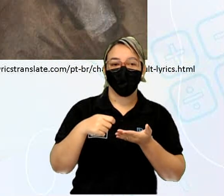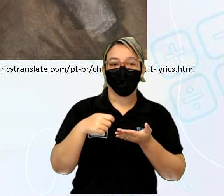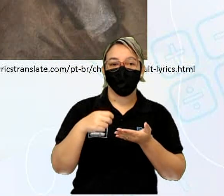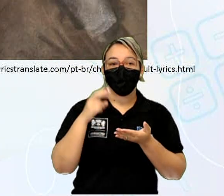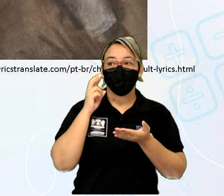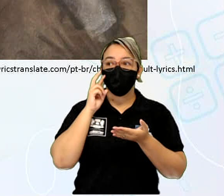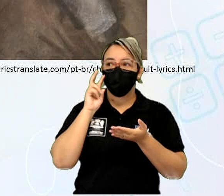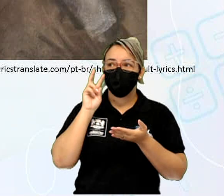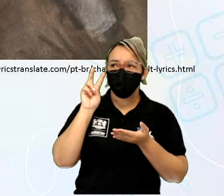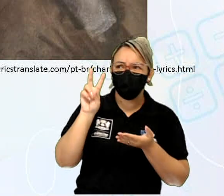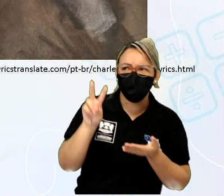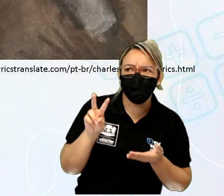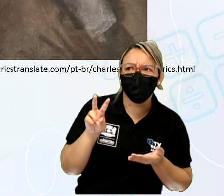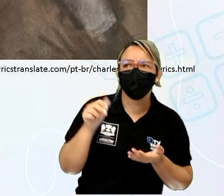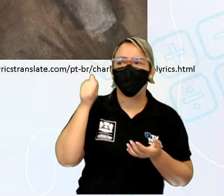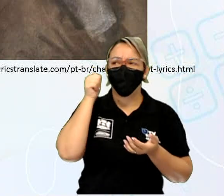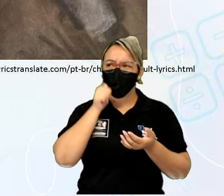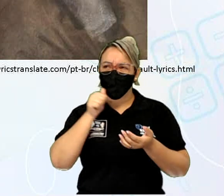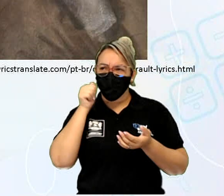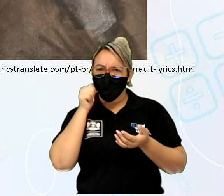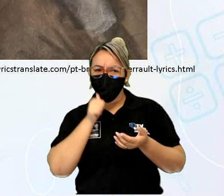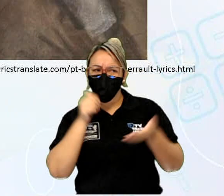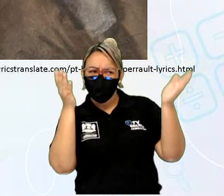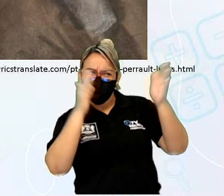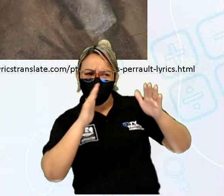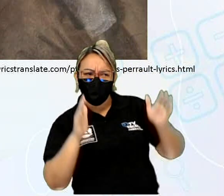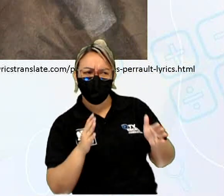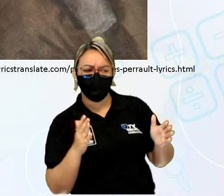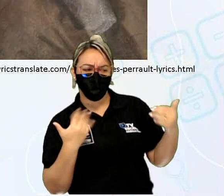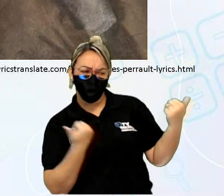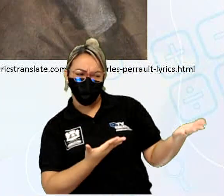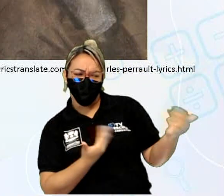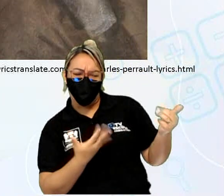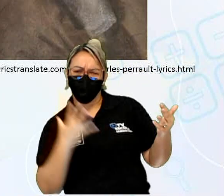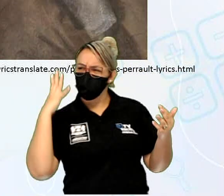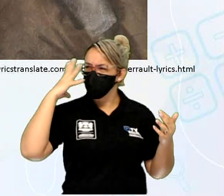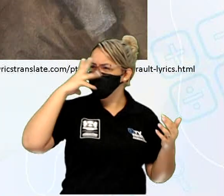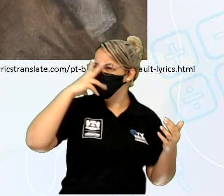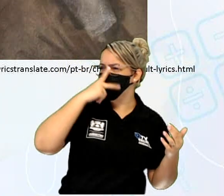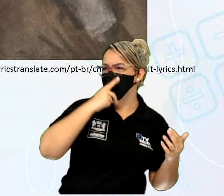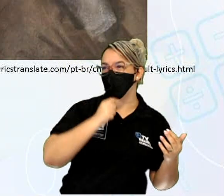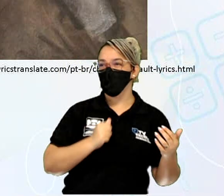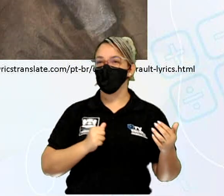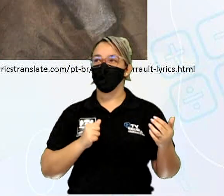se